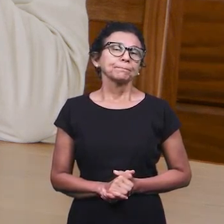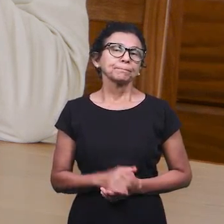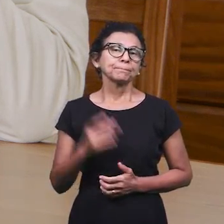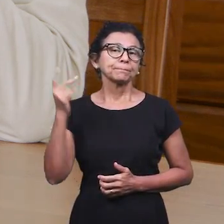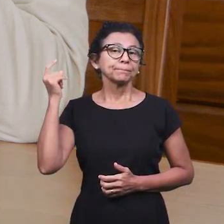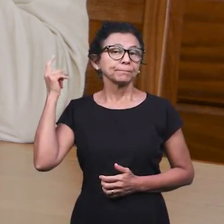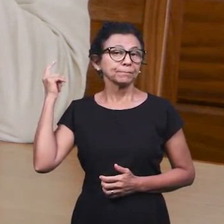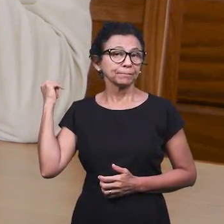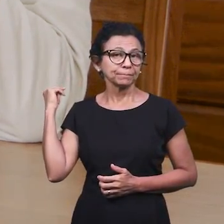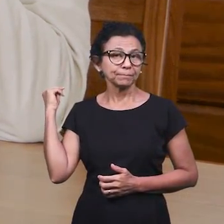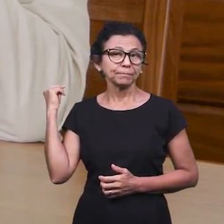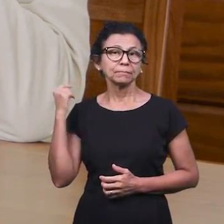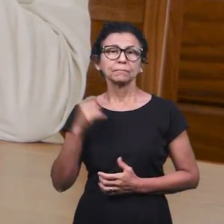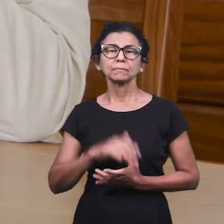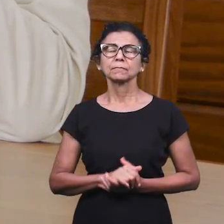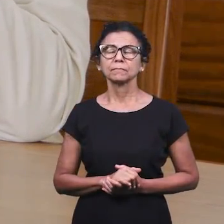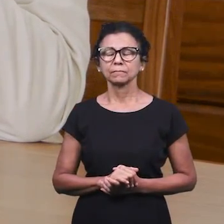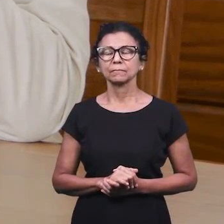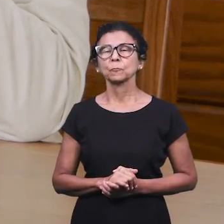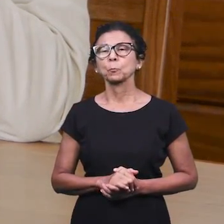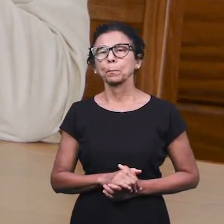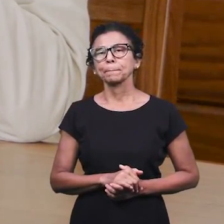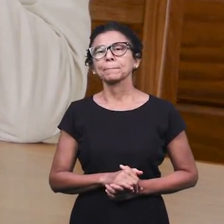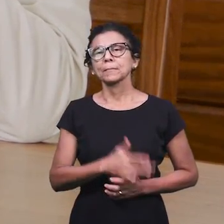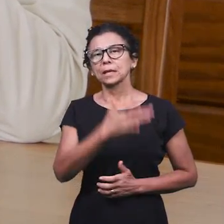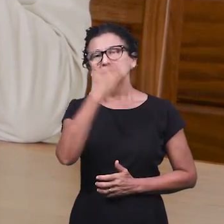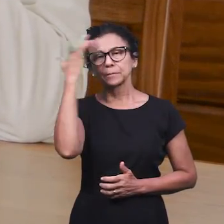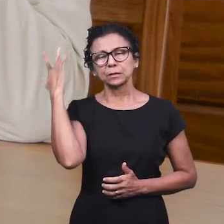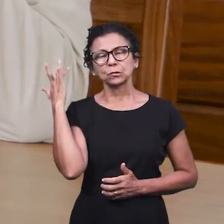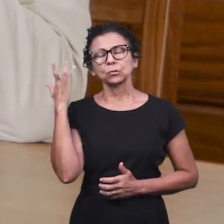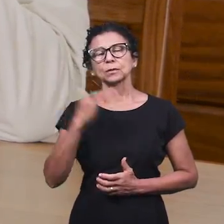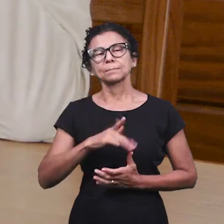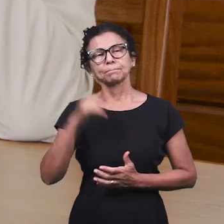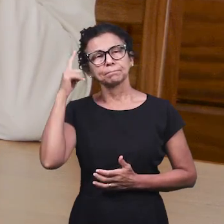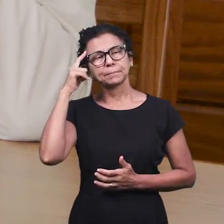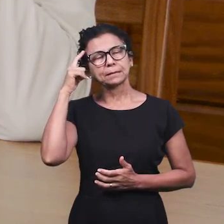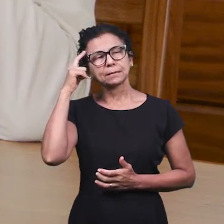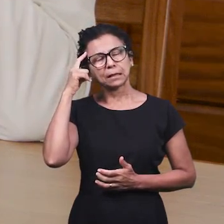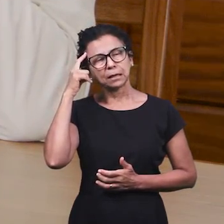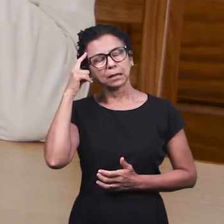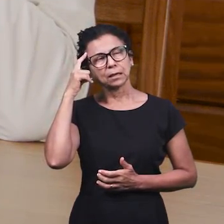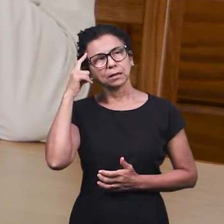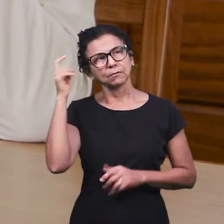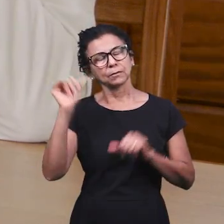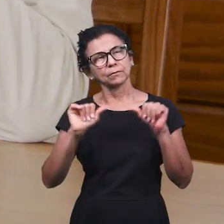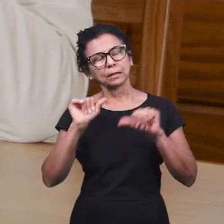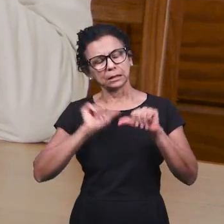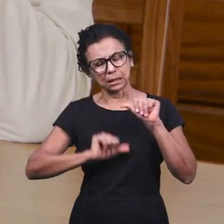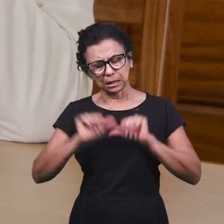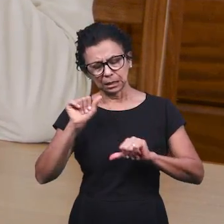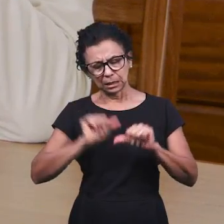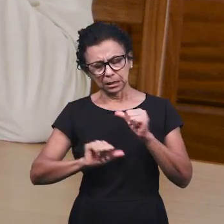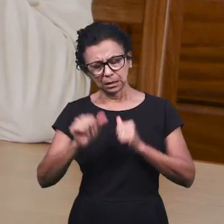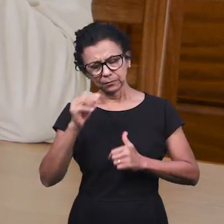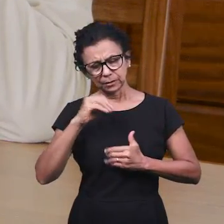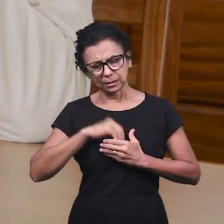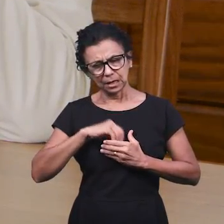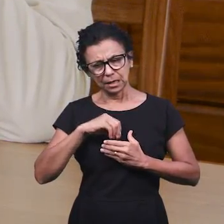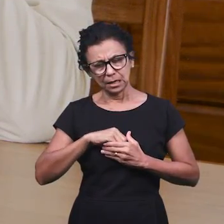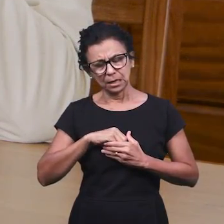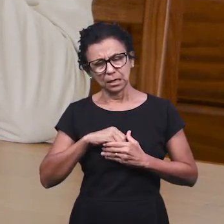mas antigamente tinha uma resistência maior. Eu acho que hoje as famílias estão mais fragilizadas e hoje